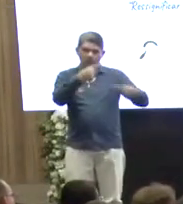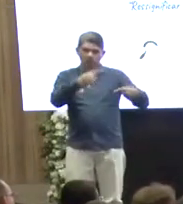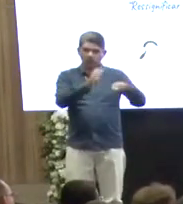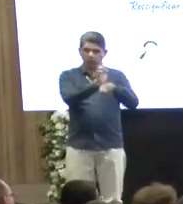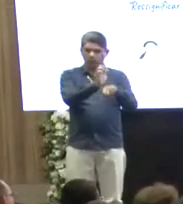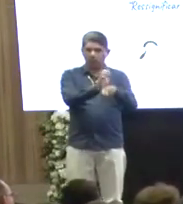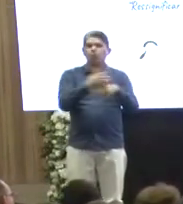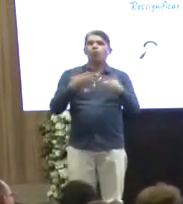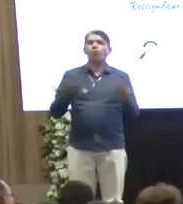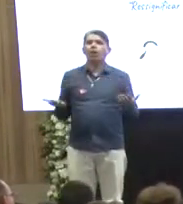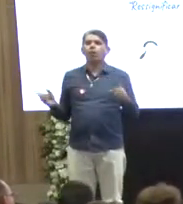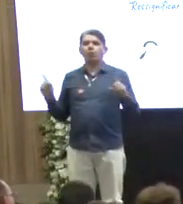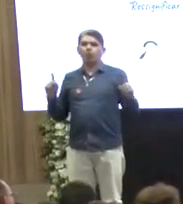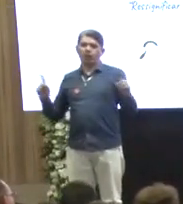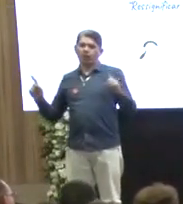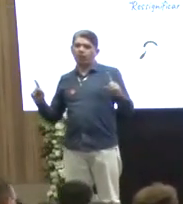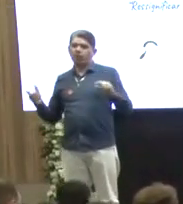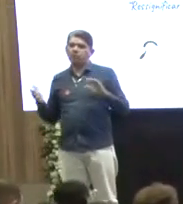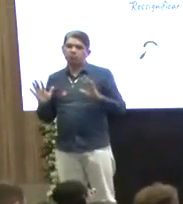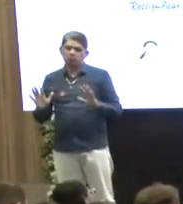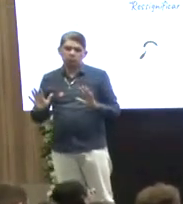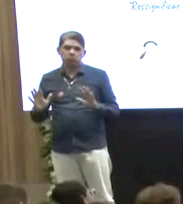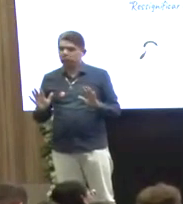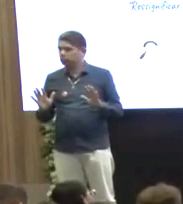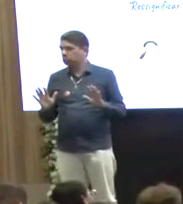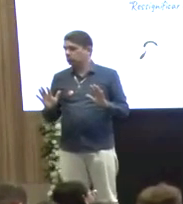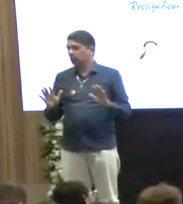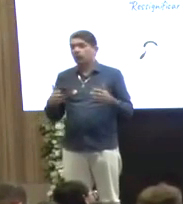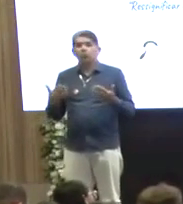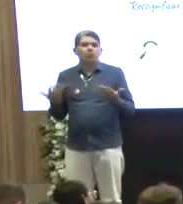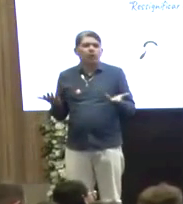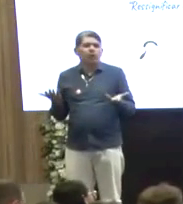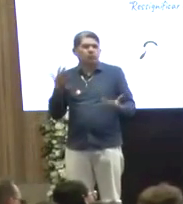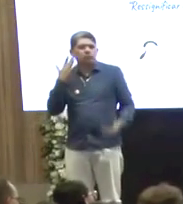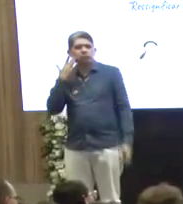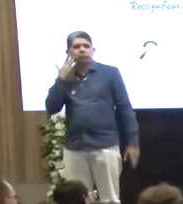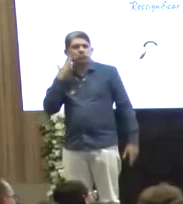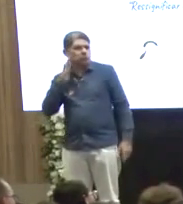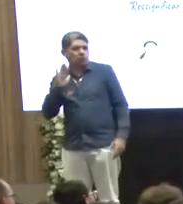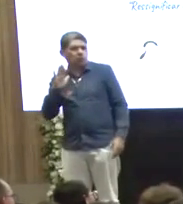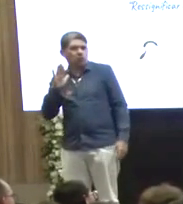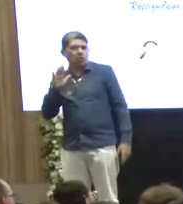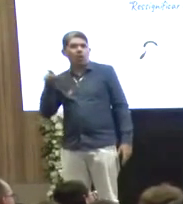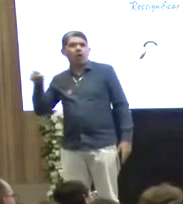para a diversidade, se é a escola ou se é a política de Estado, é isso? Eu não compreendi?